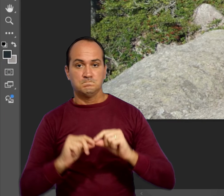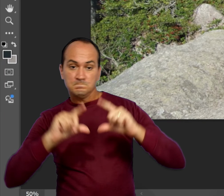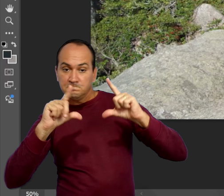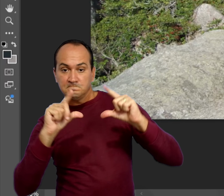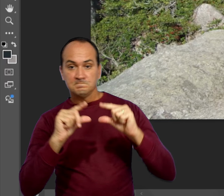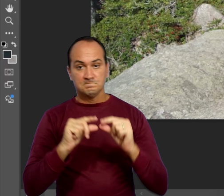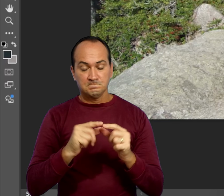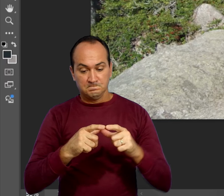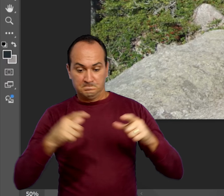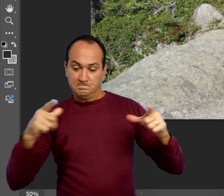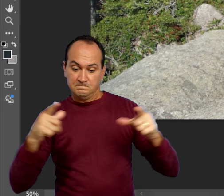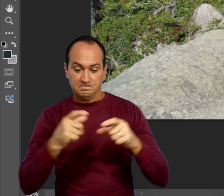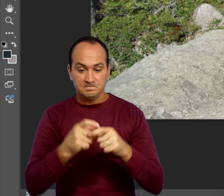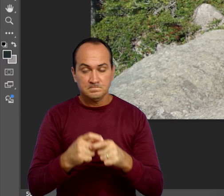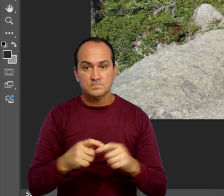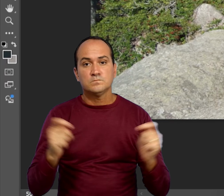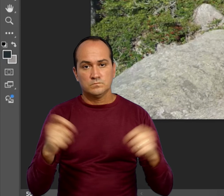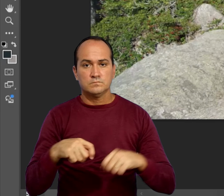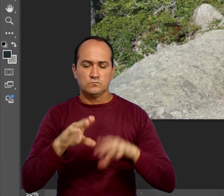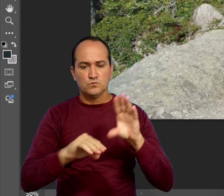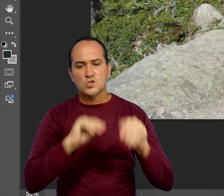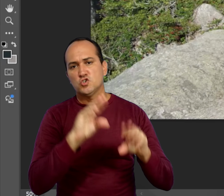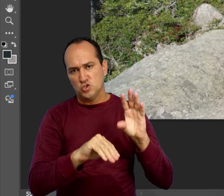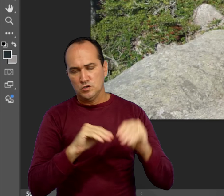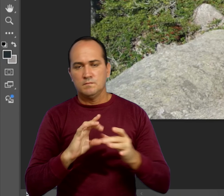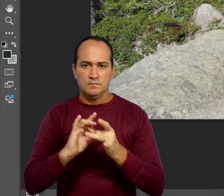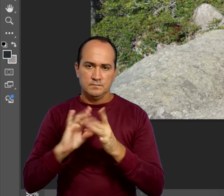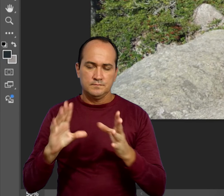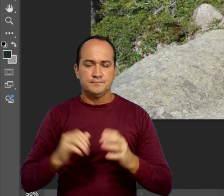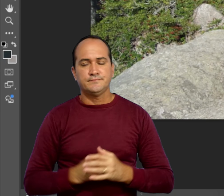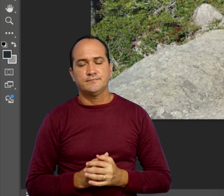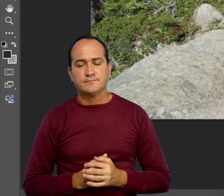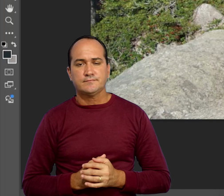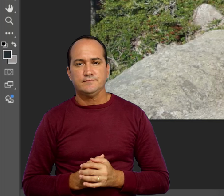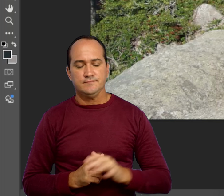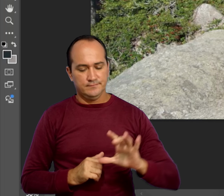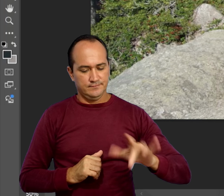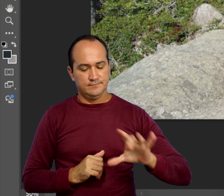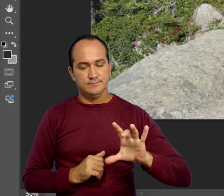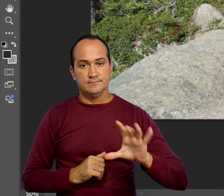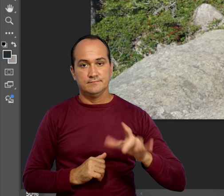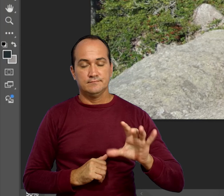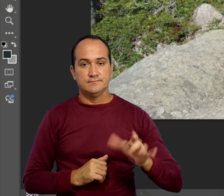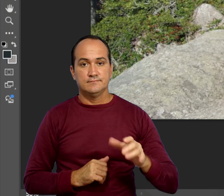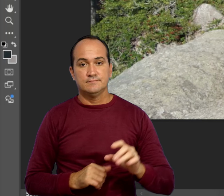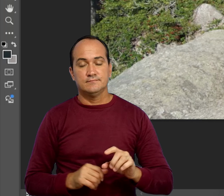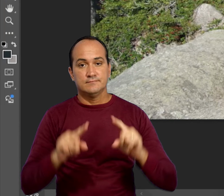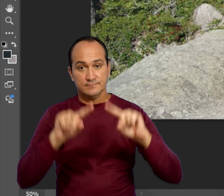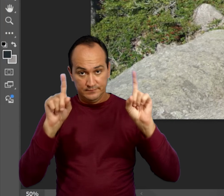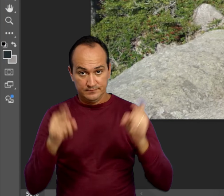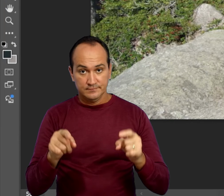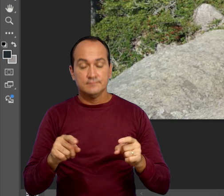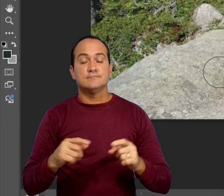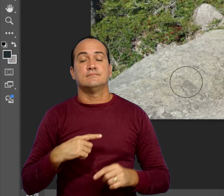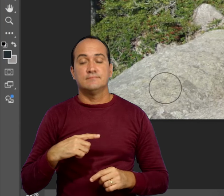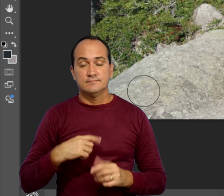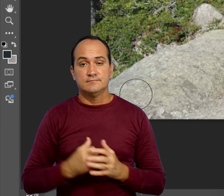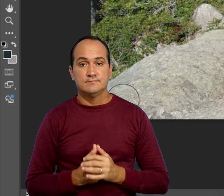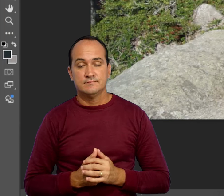justamente fazer com que a ponta dessa ferramenta fique maior, né? Então, nesse caso aqui, estou usando um atalho no teclado, que é o abre